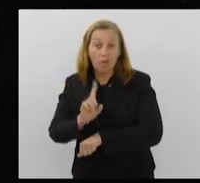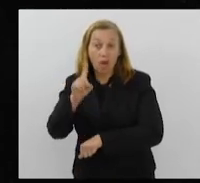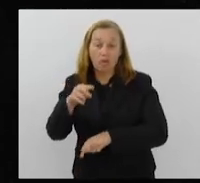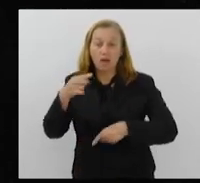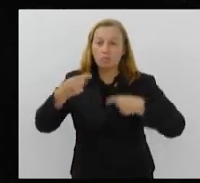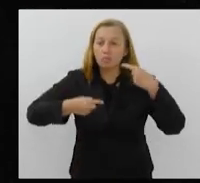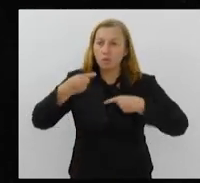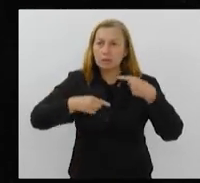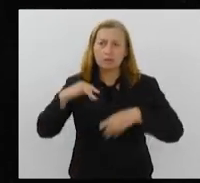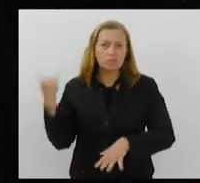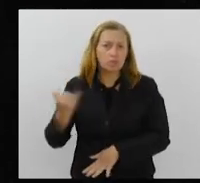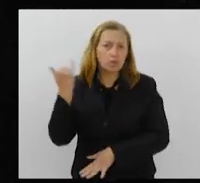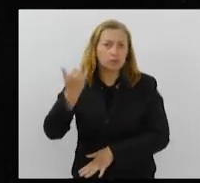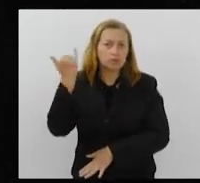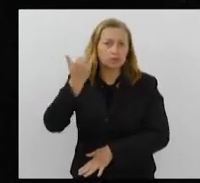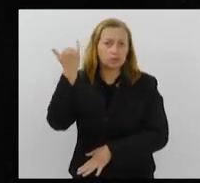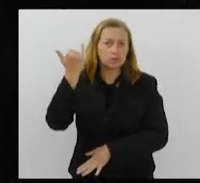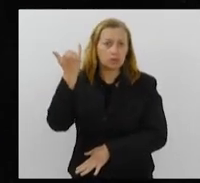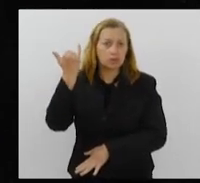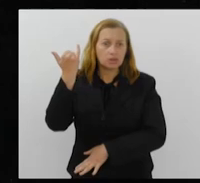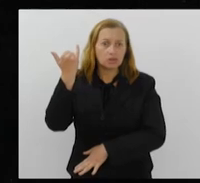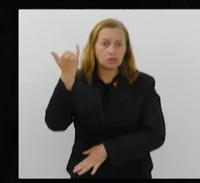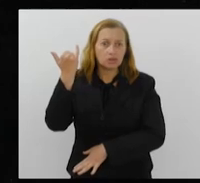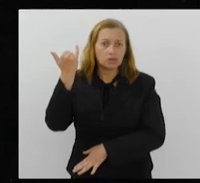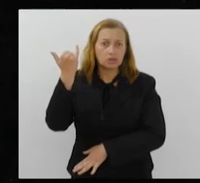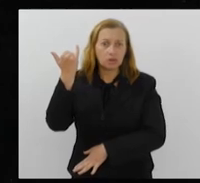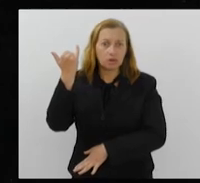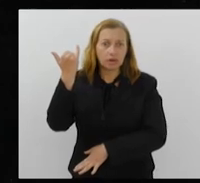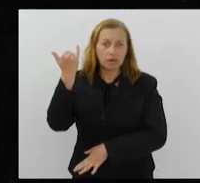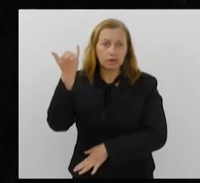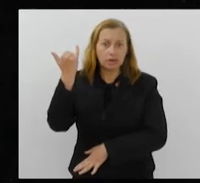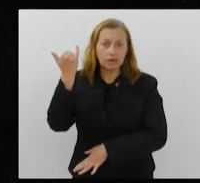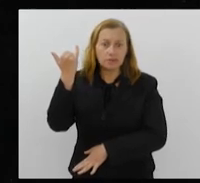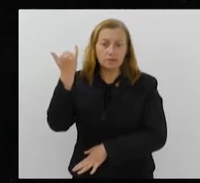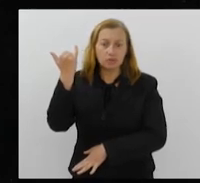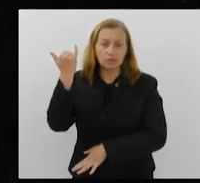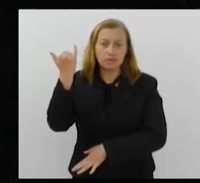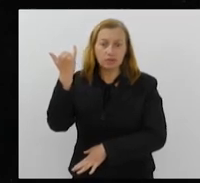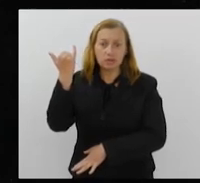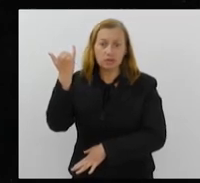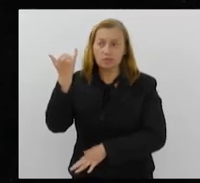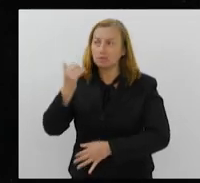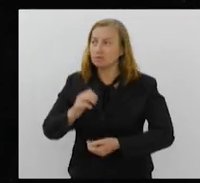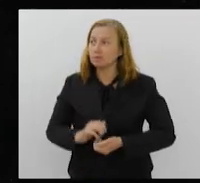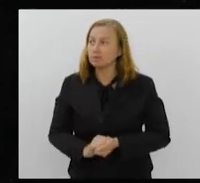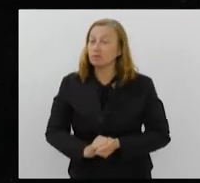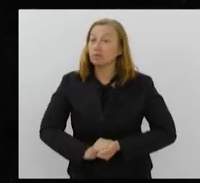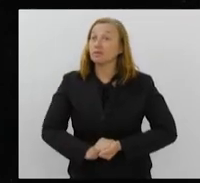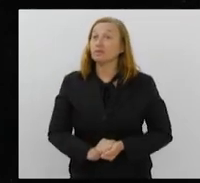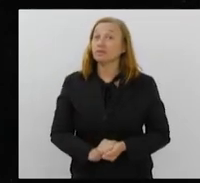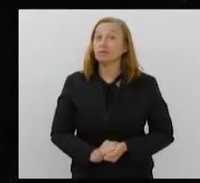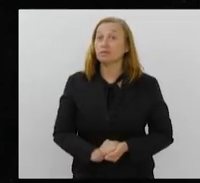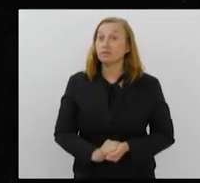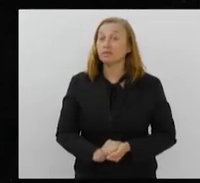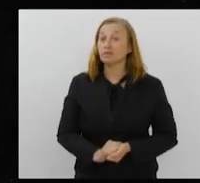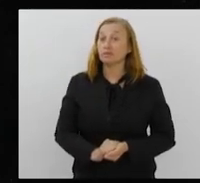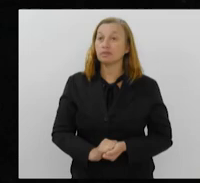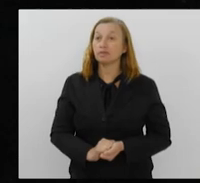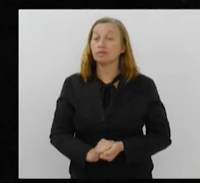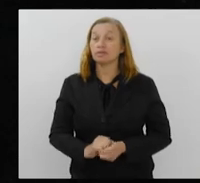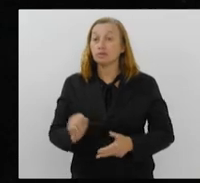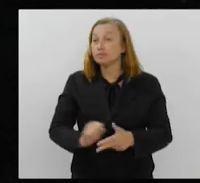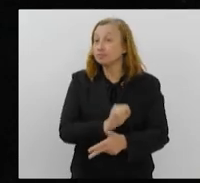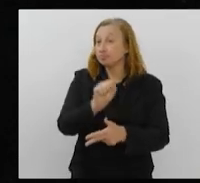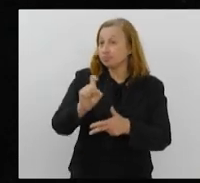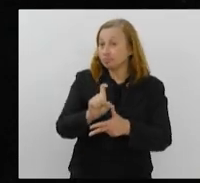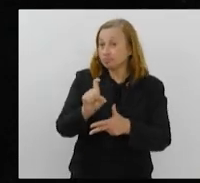para o fortalecimento da classe trabalhadora de modo geral, que é uma prerrogativa do Poder